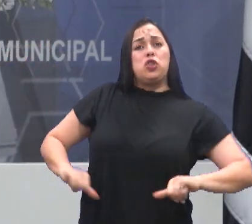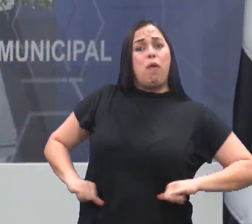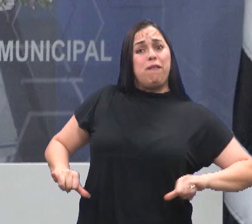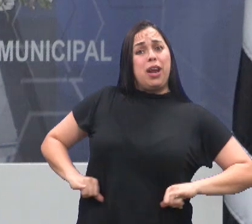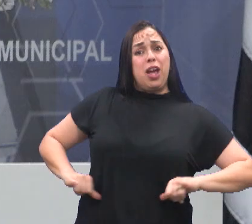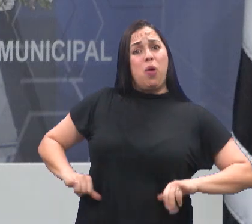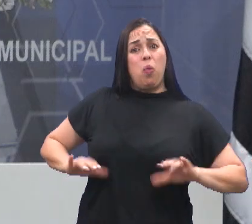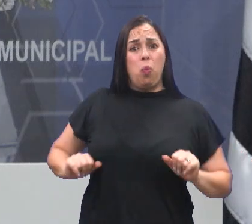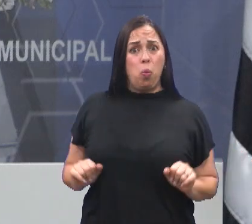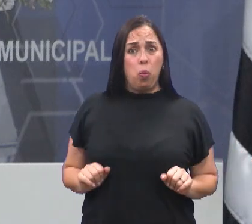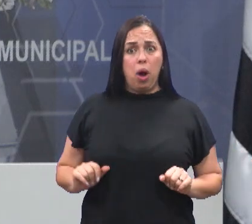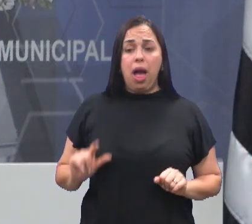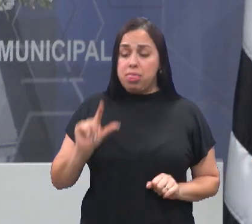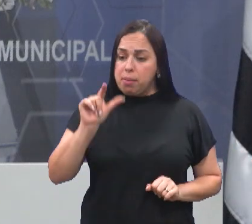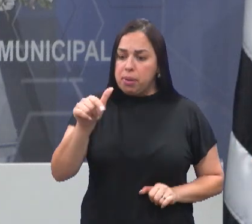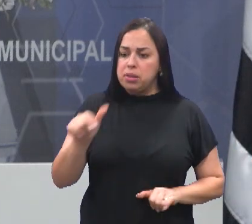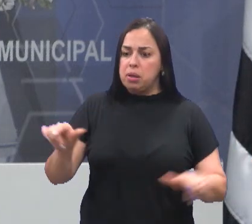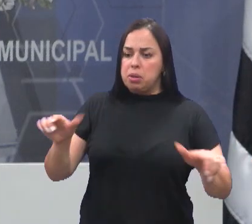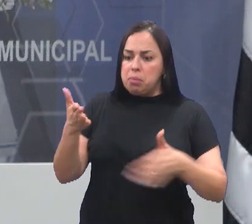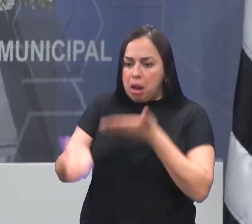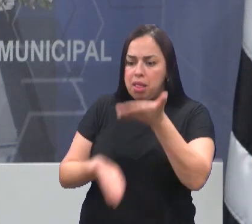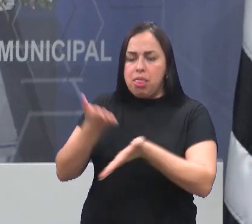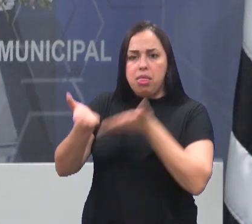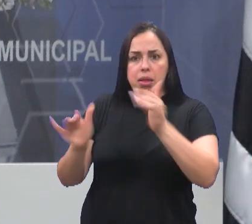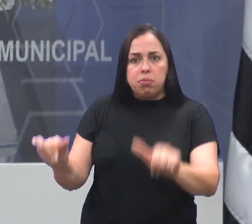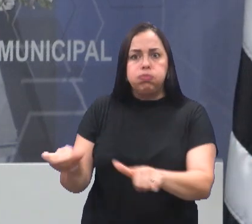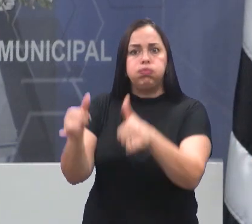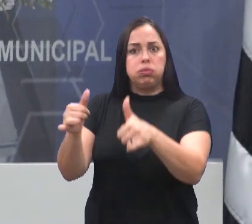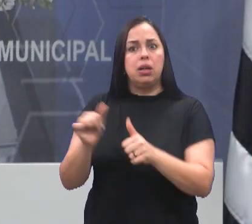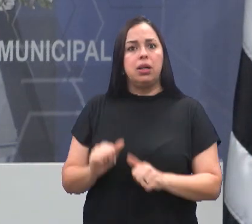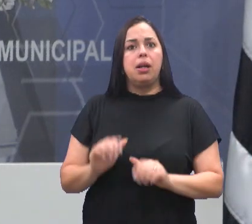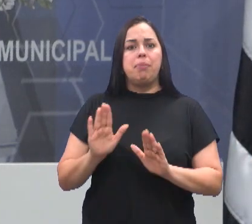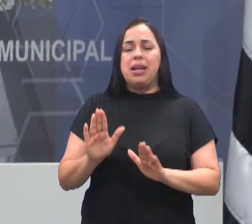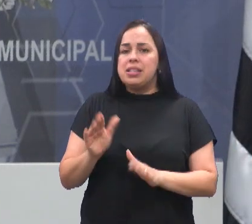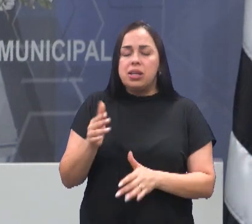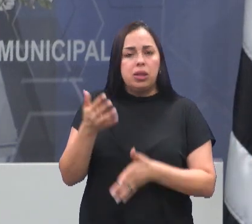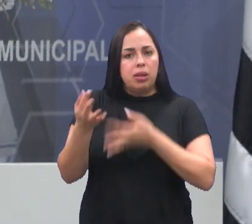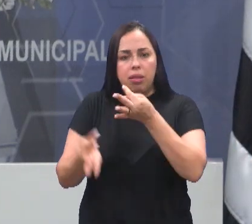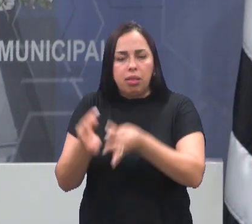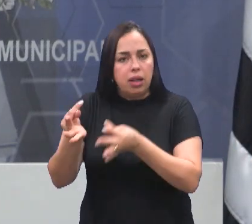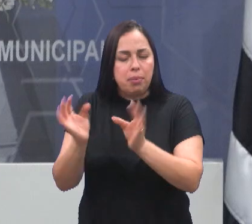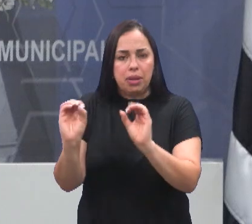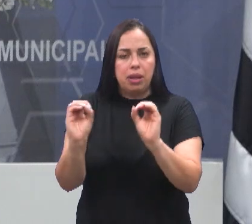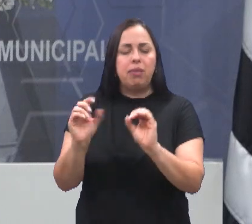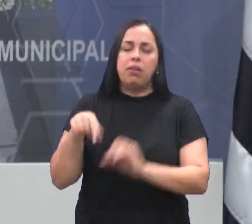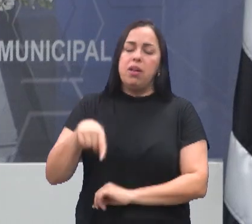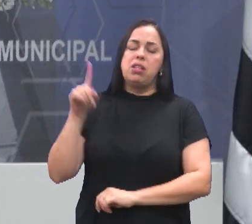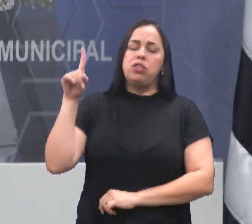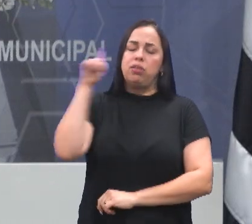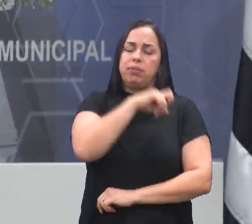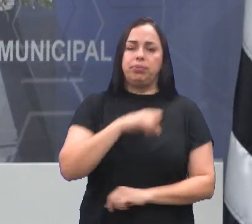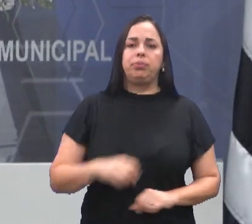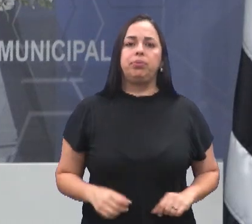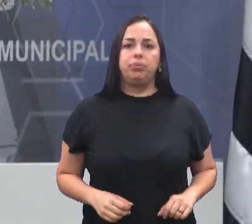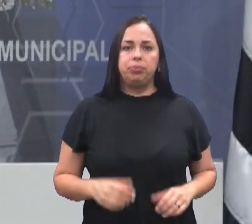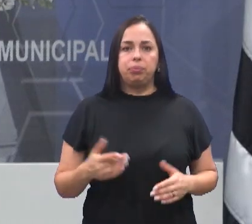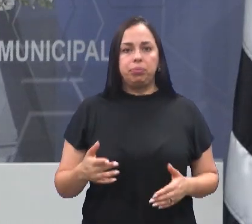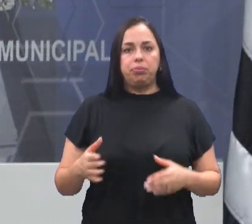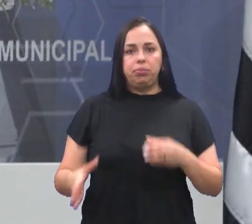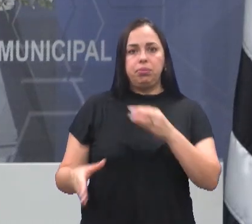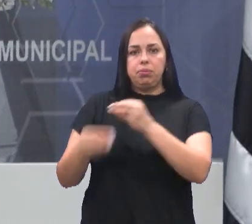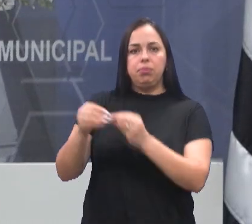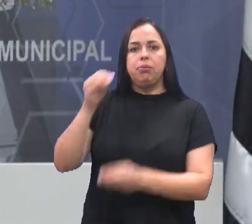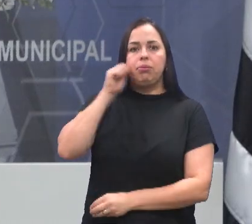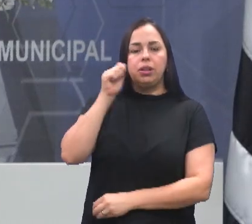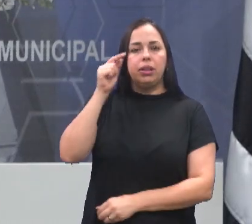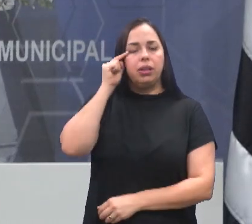e depois uma recuperação sem nenhum profissional, fica muito difícil. Ali, vou dar uma parte para a vereadora Amélia, mas